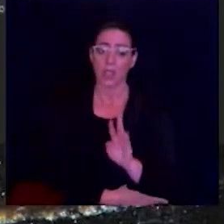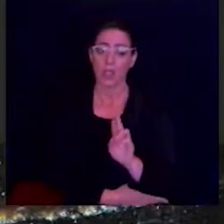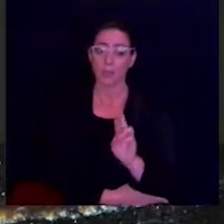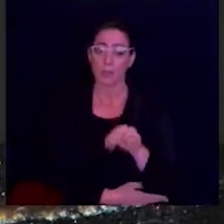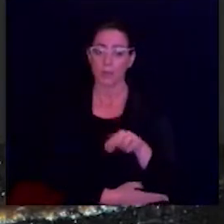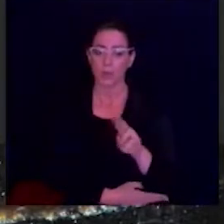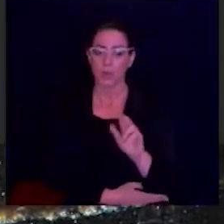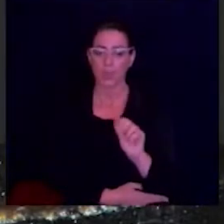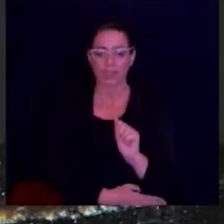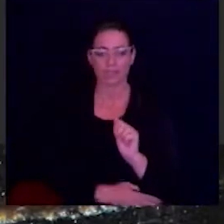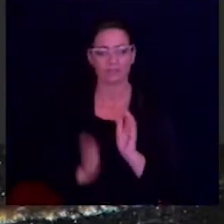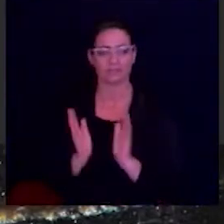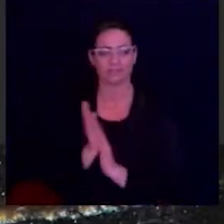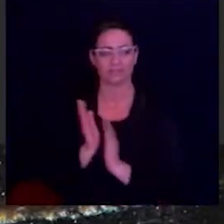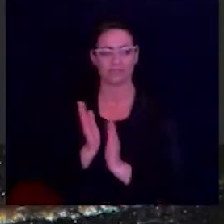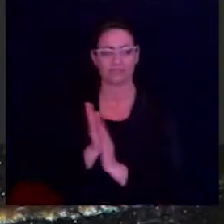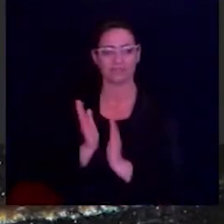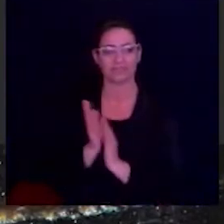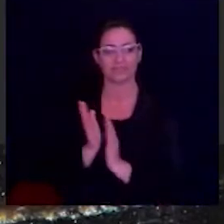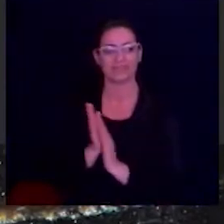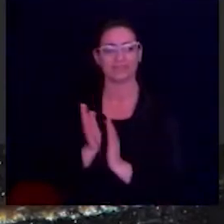Moura.